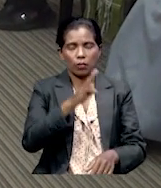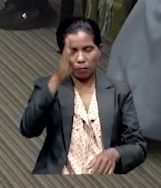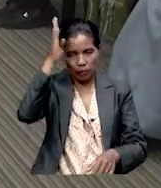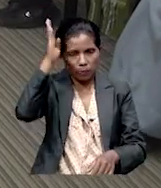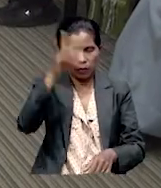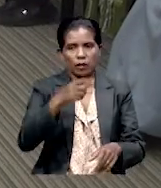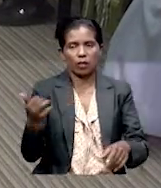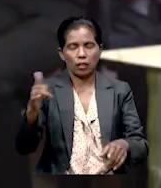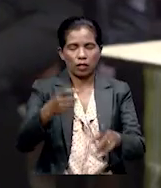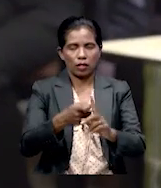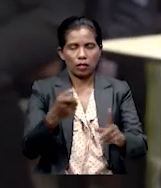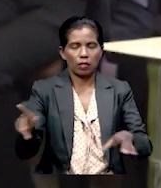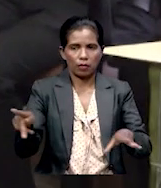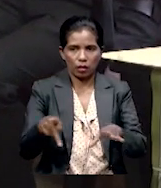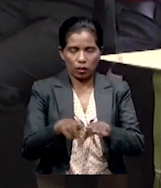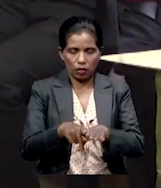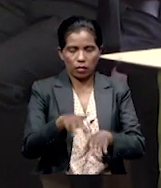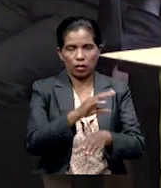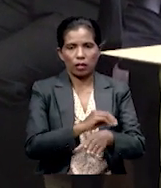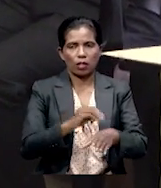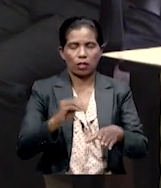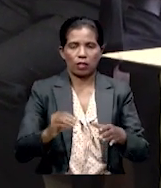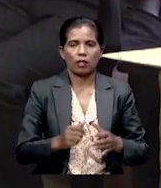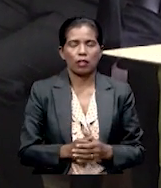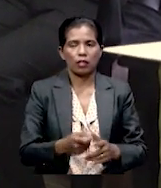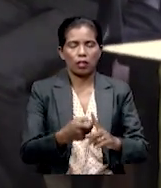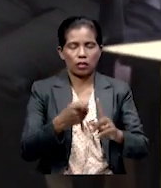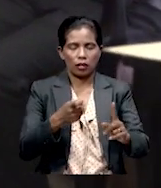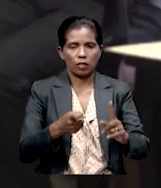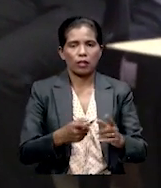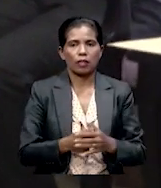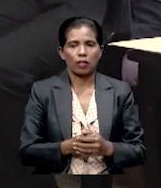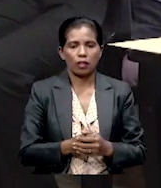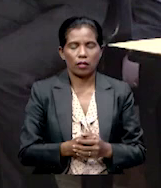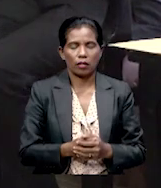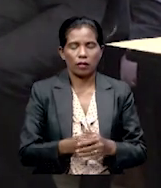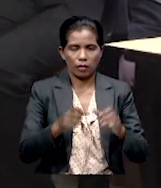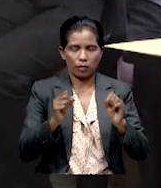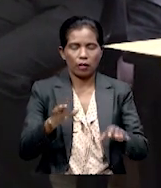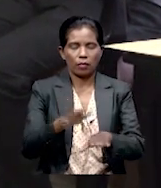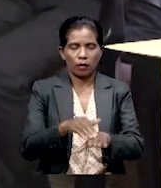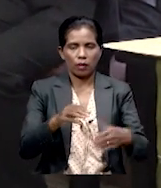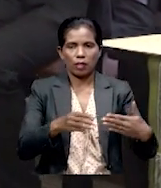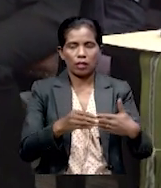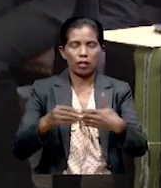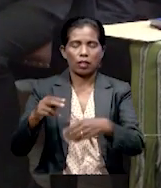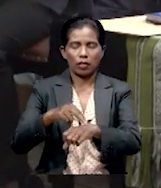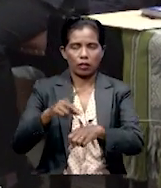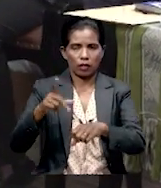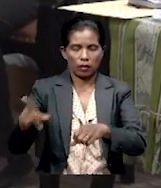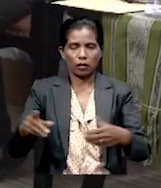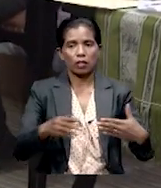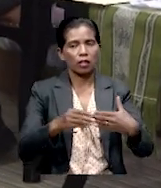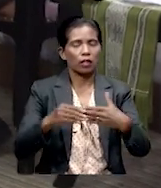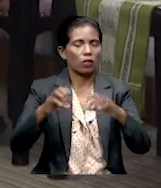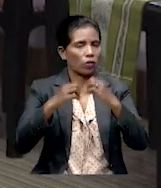a tu participa e a cerimônia agradecimento ba cardeal da Huluk Timorangne. Além de nemos convida líder nacional, órgão soberano